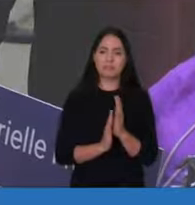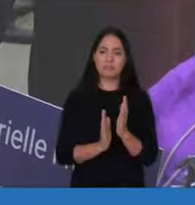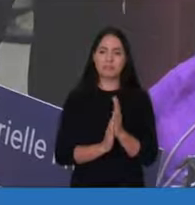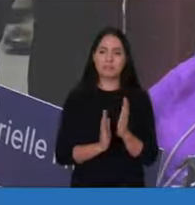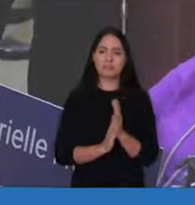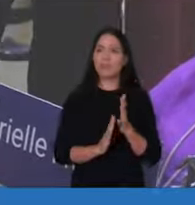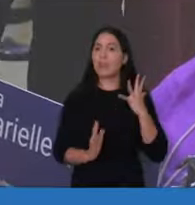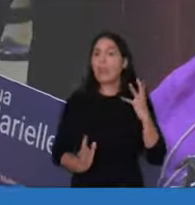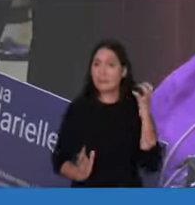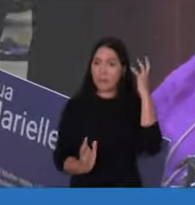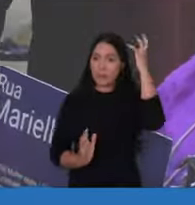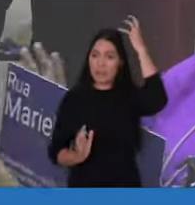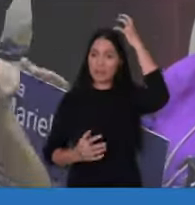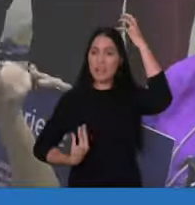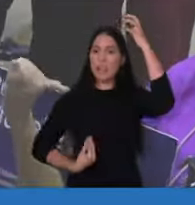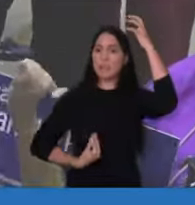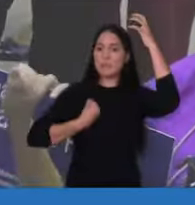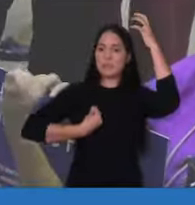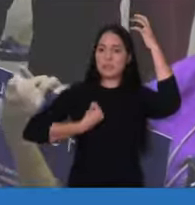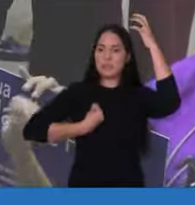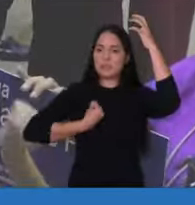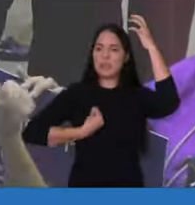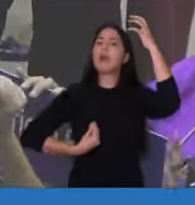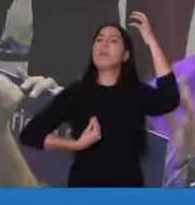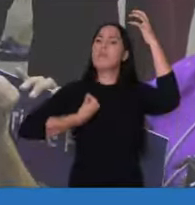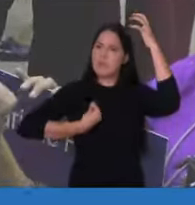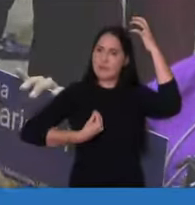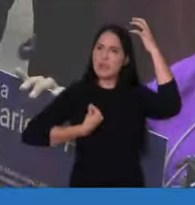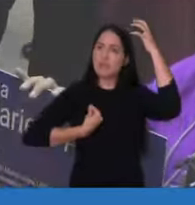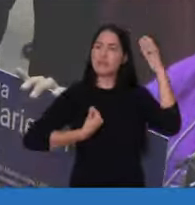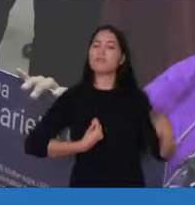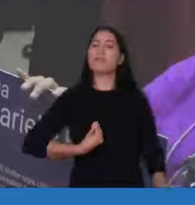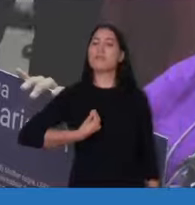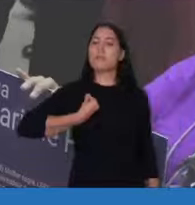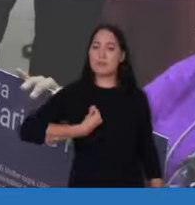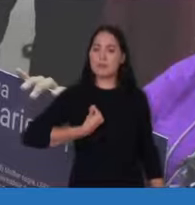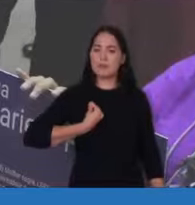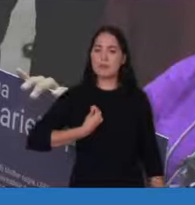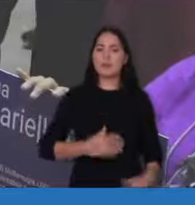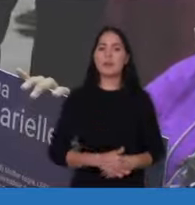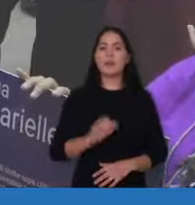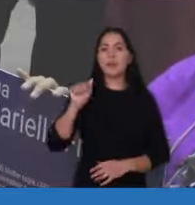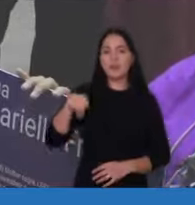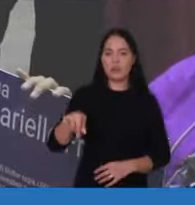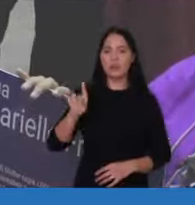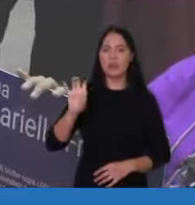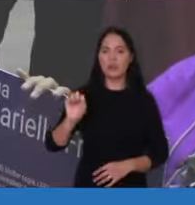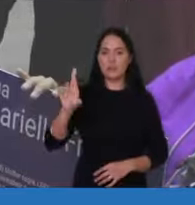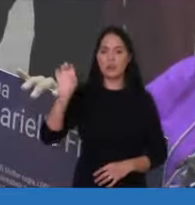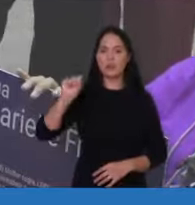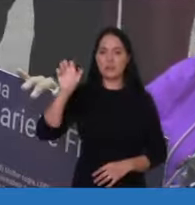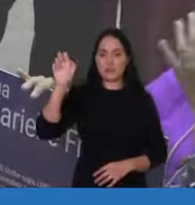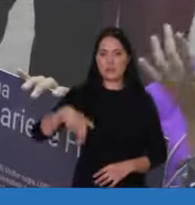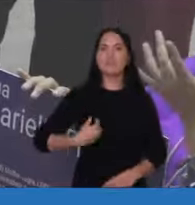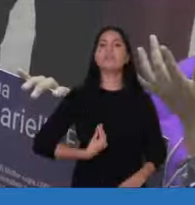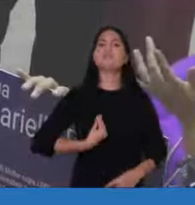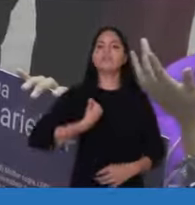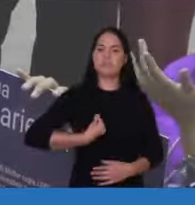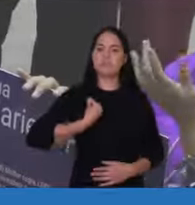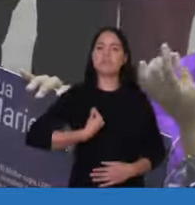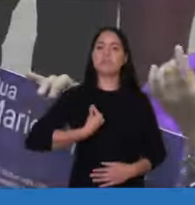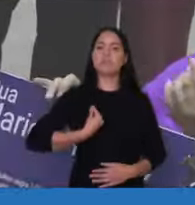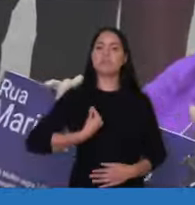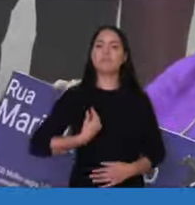Marielle presente. Presente. Presente. Presente. Anderson presente. Presente.